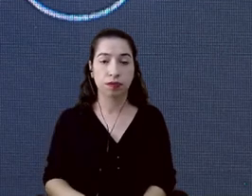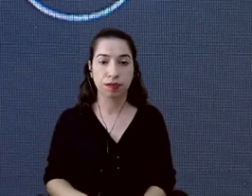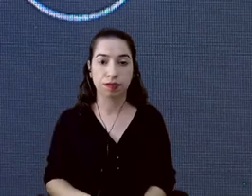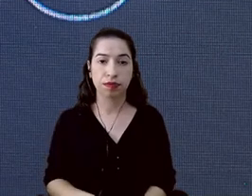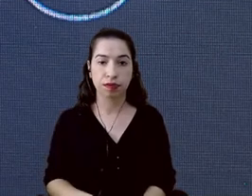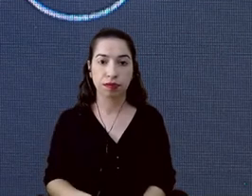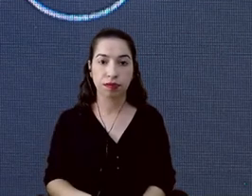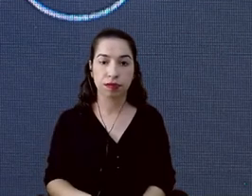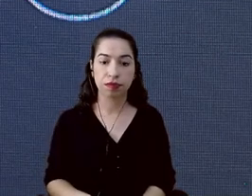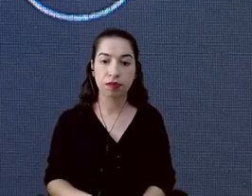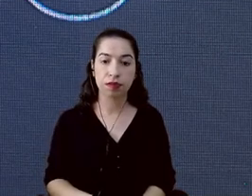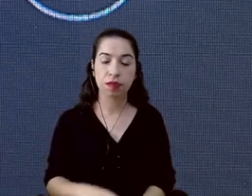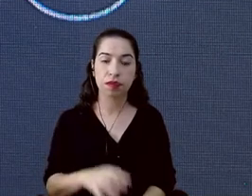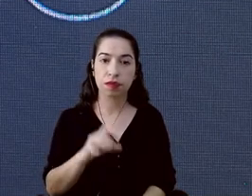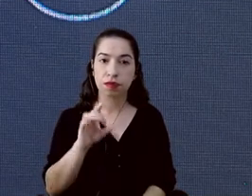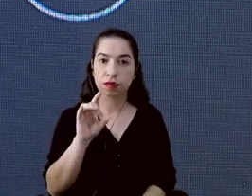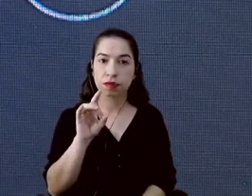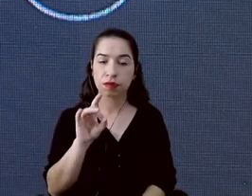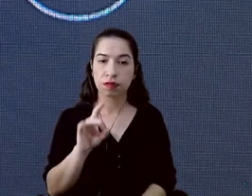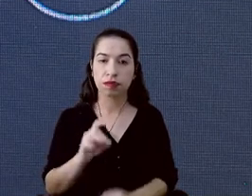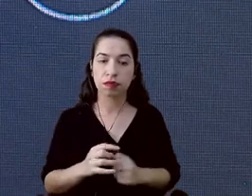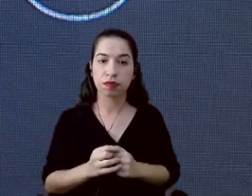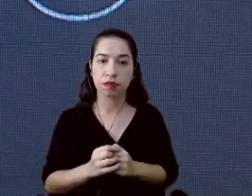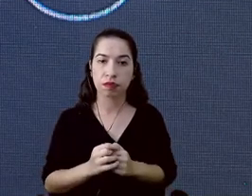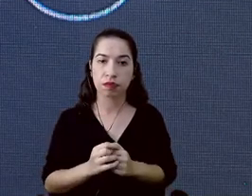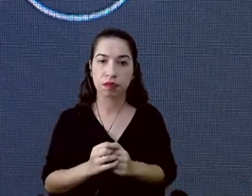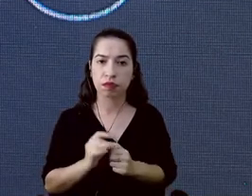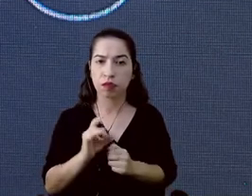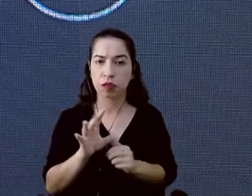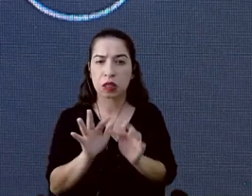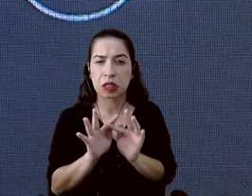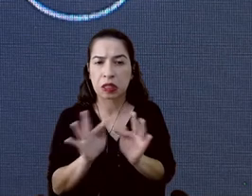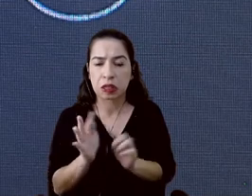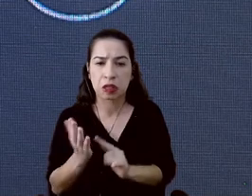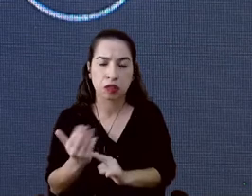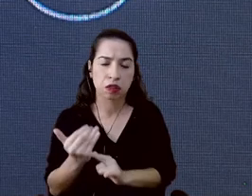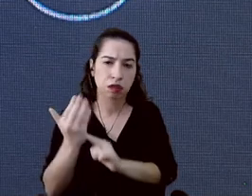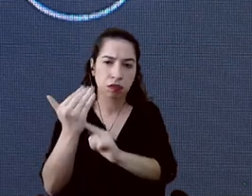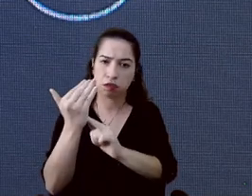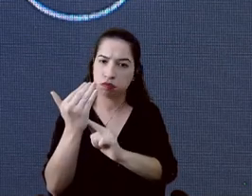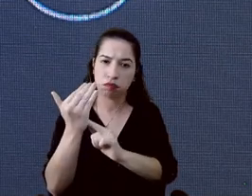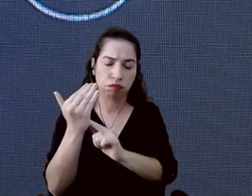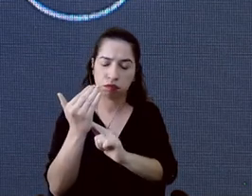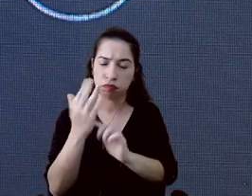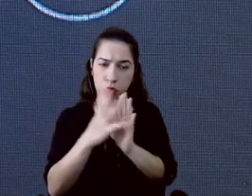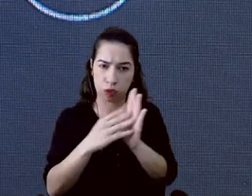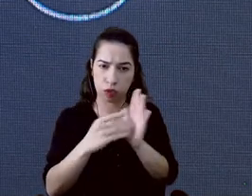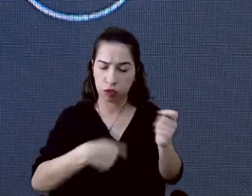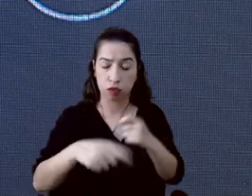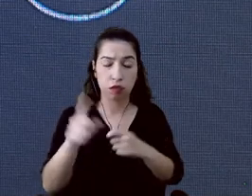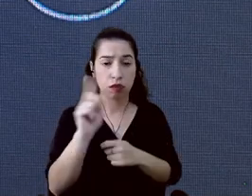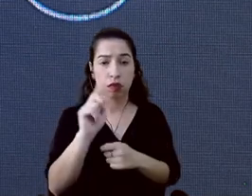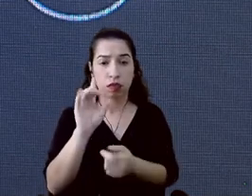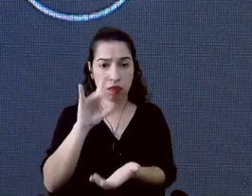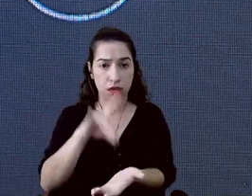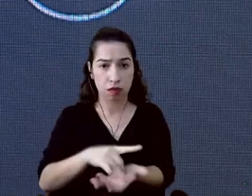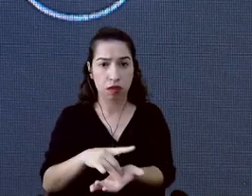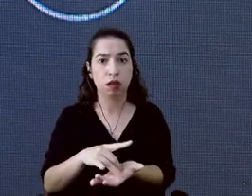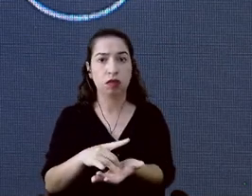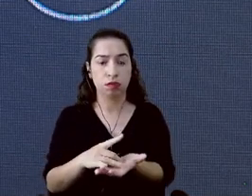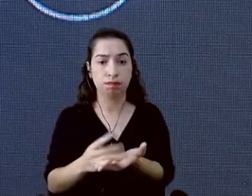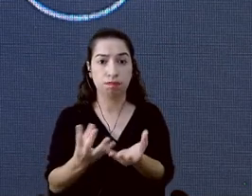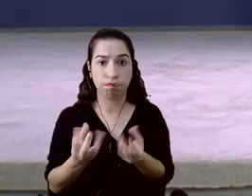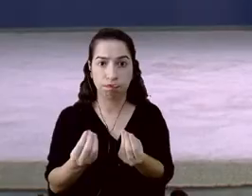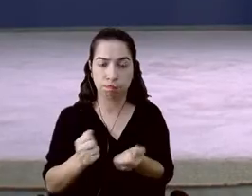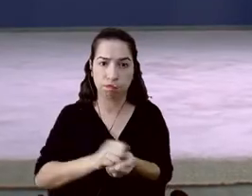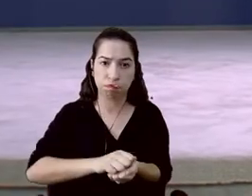é apenas uma pequena camada tecnologia em cima do modelo do negócio não é realmente uma grande pilha de